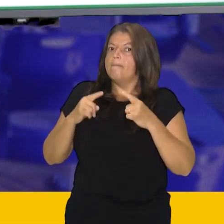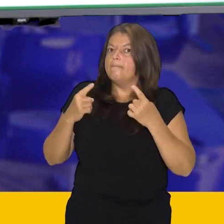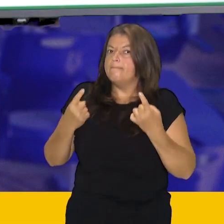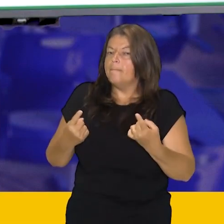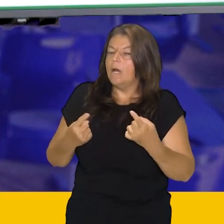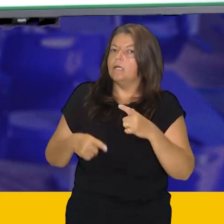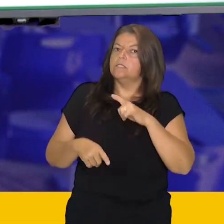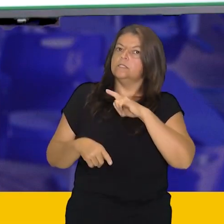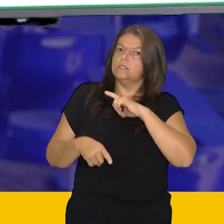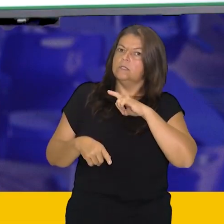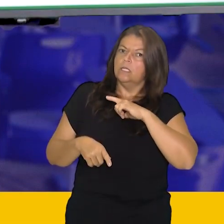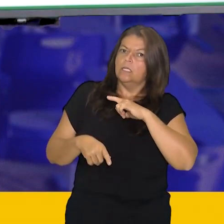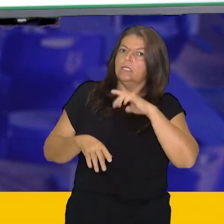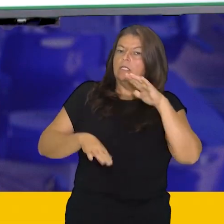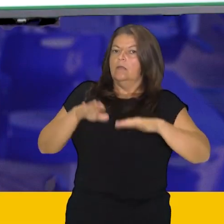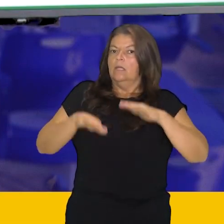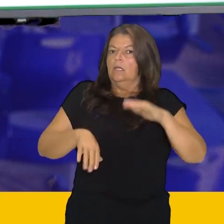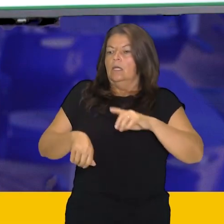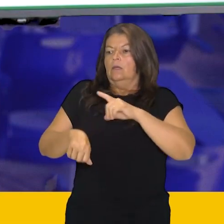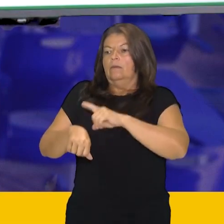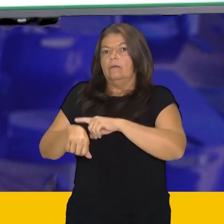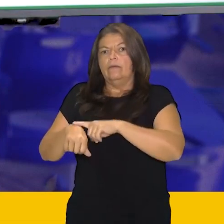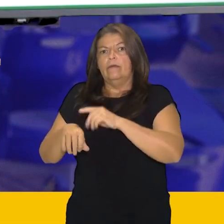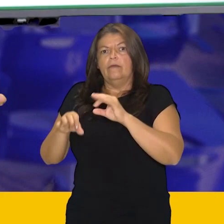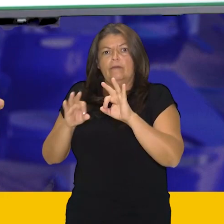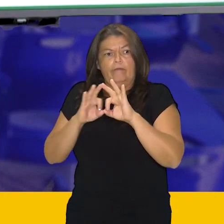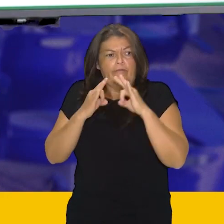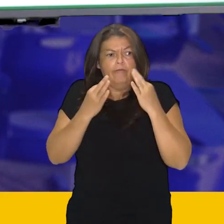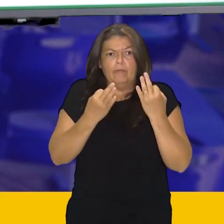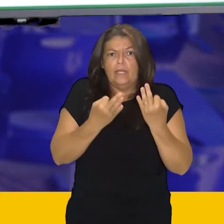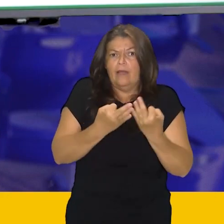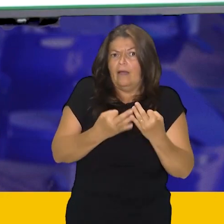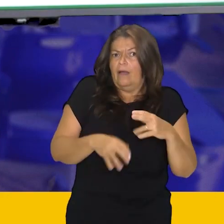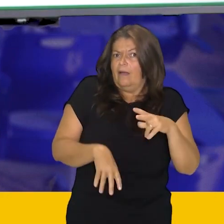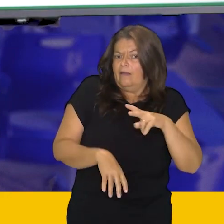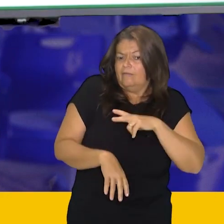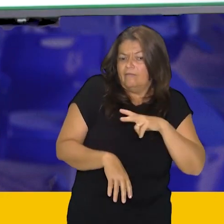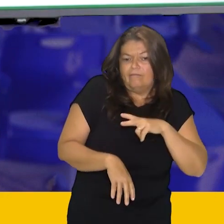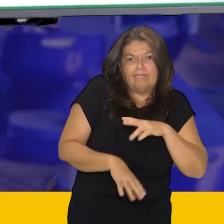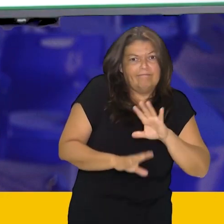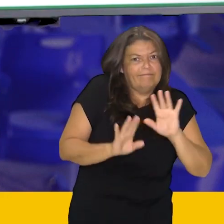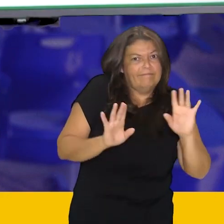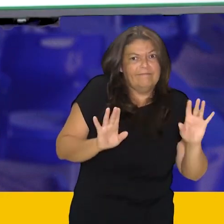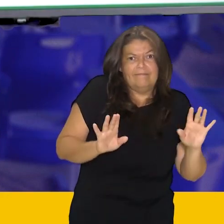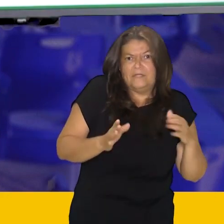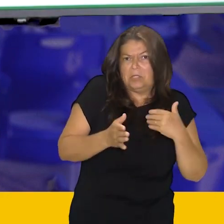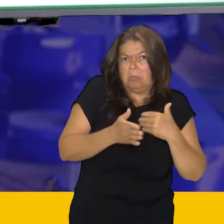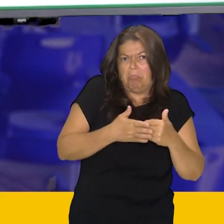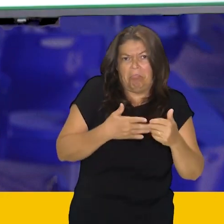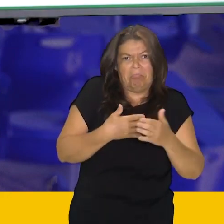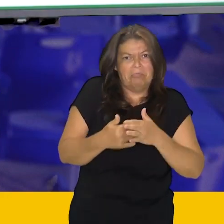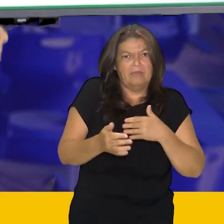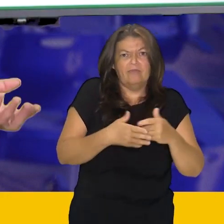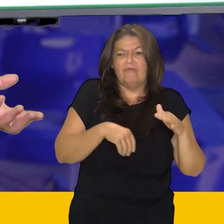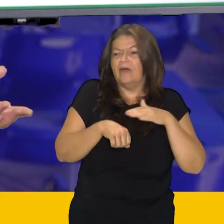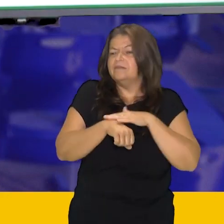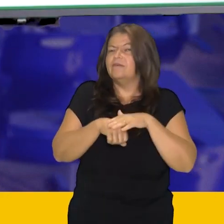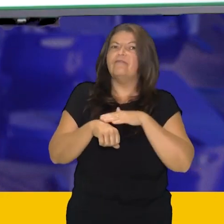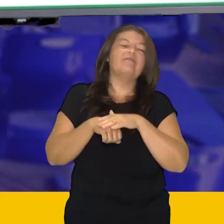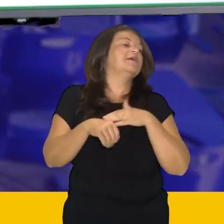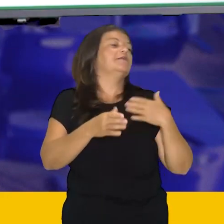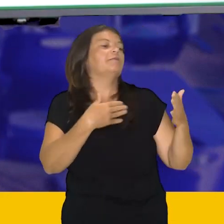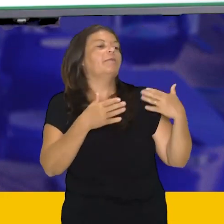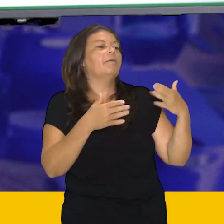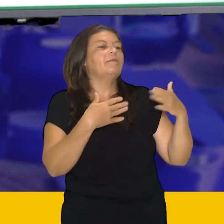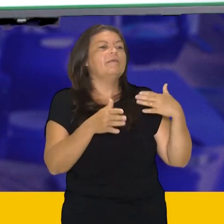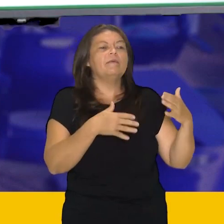Mas existem situações mais familiares e íntimas que você vai poder utilizar a língua da maneira que você acha mais natural